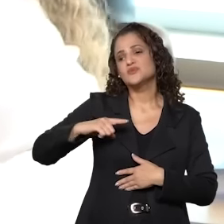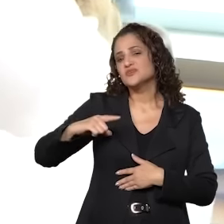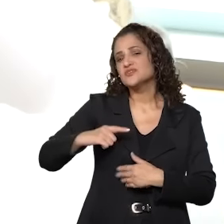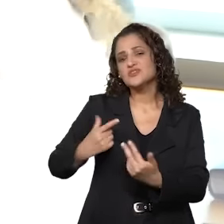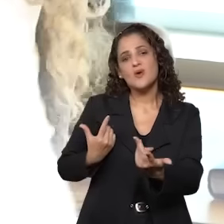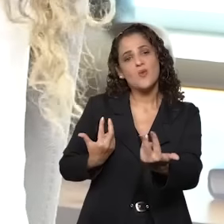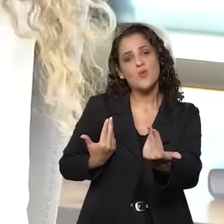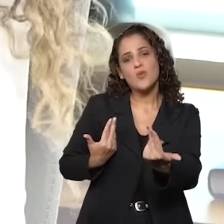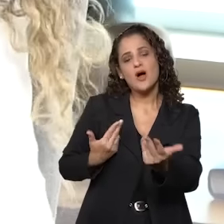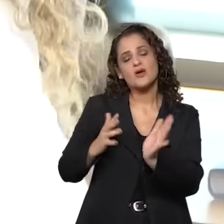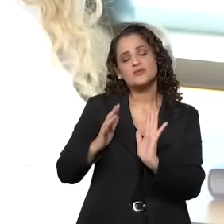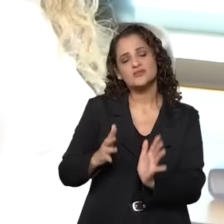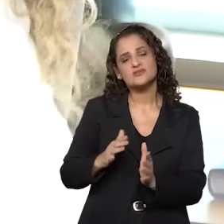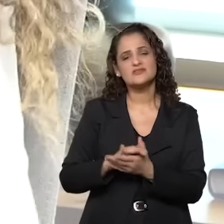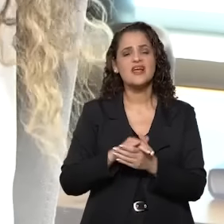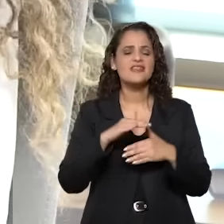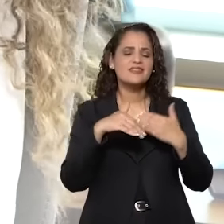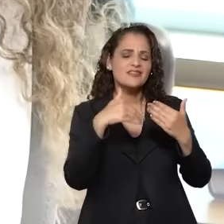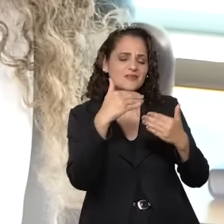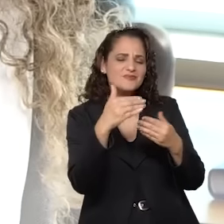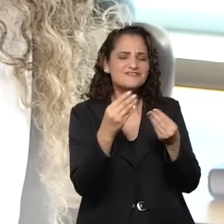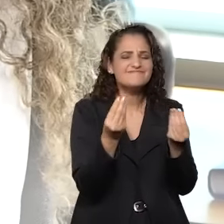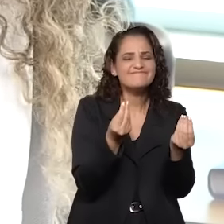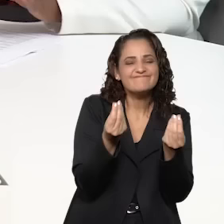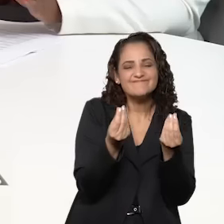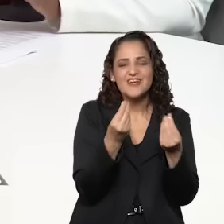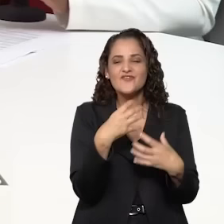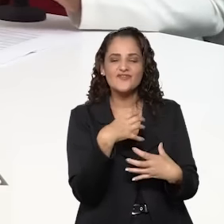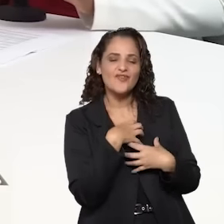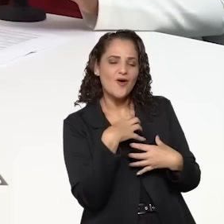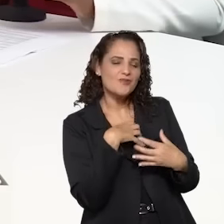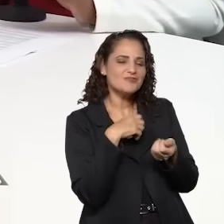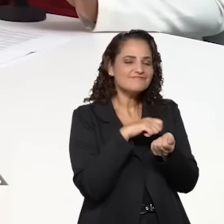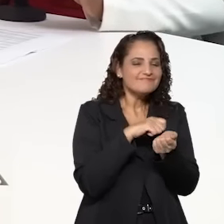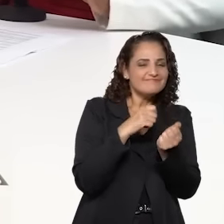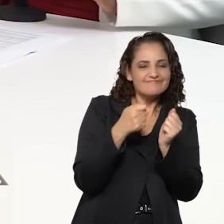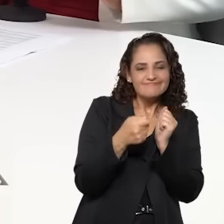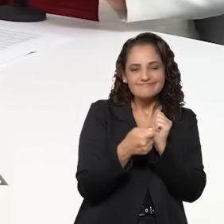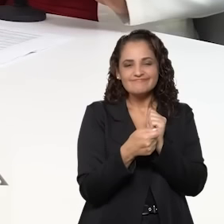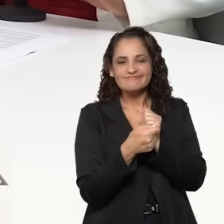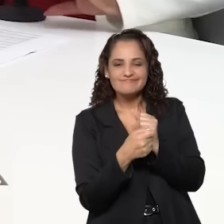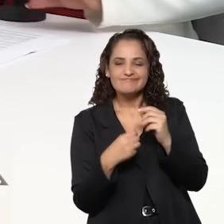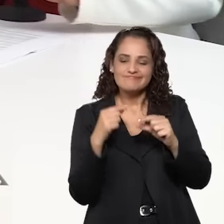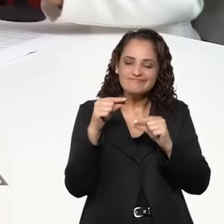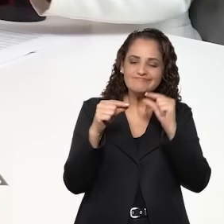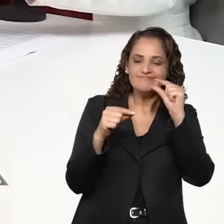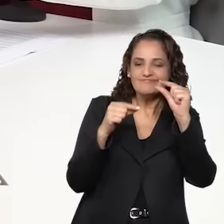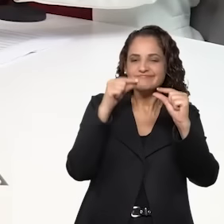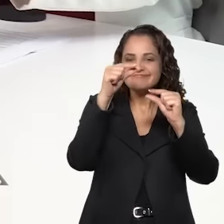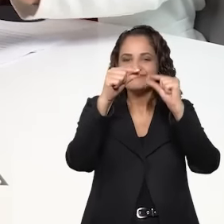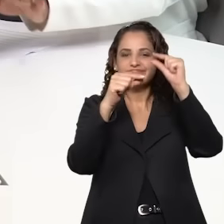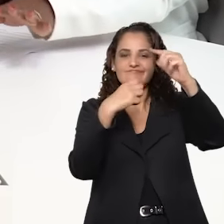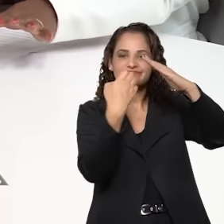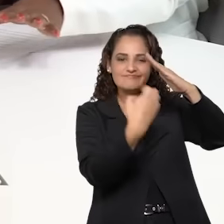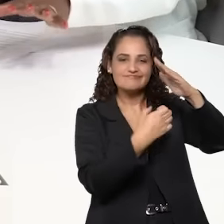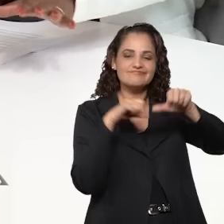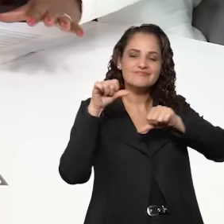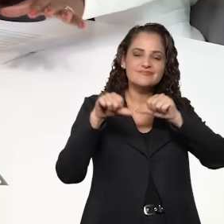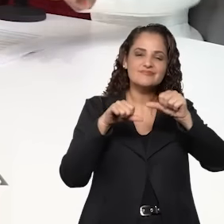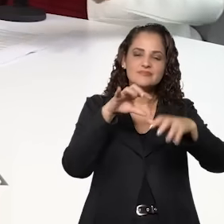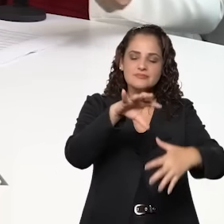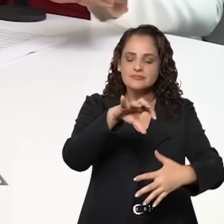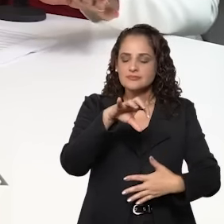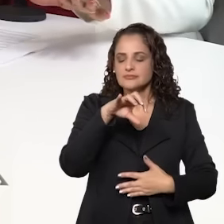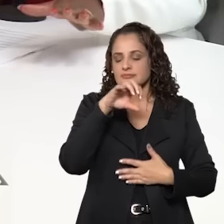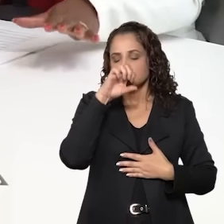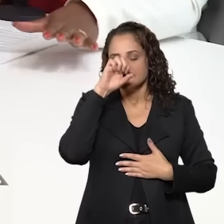forma pouco a pouco as empresas estão se transformando né então Respira fundo vamos conversar com uma pessoa ali dentro da empresa de repente